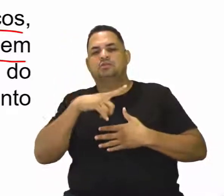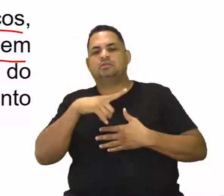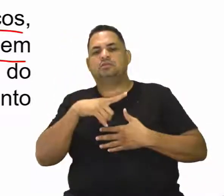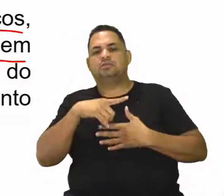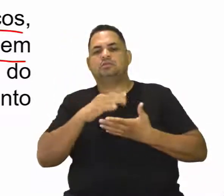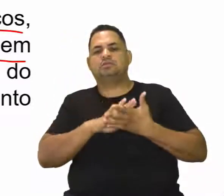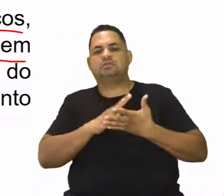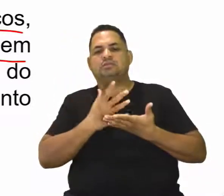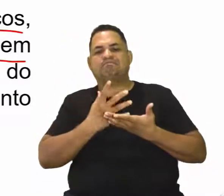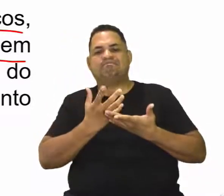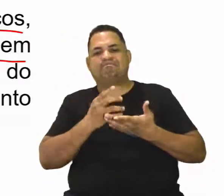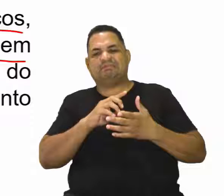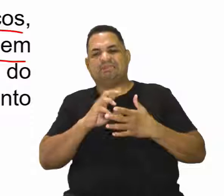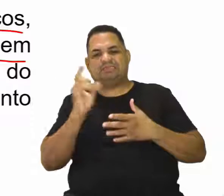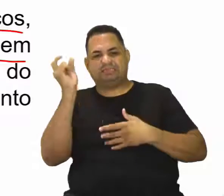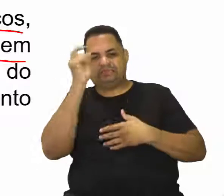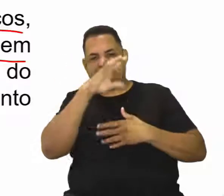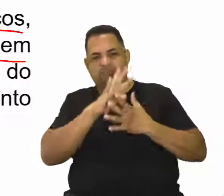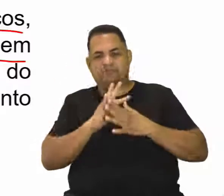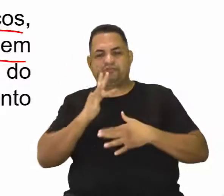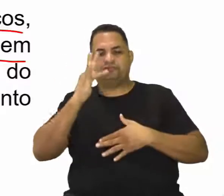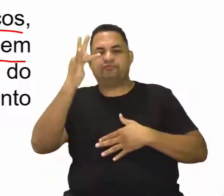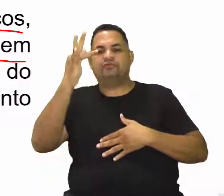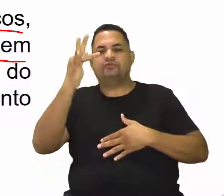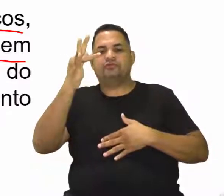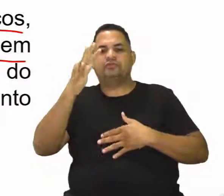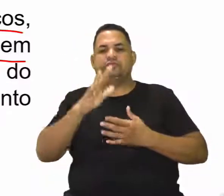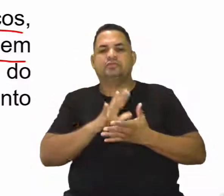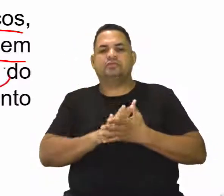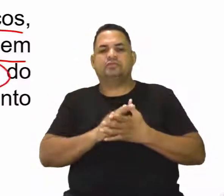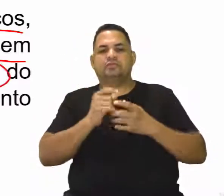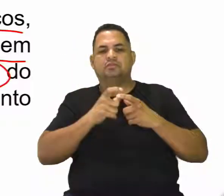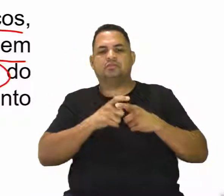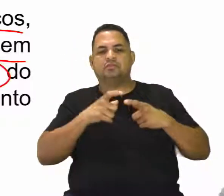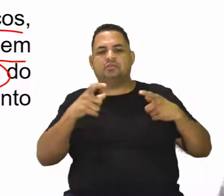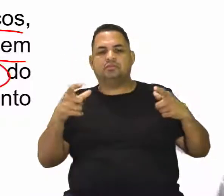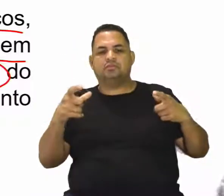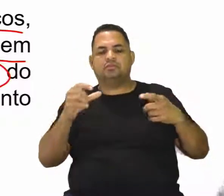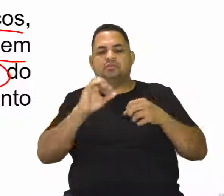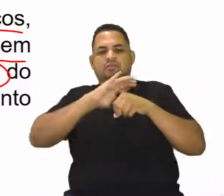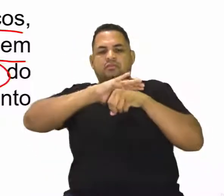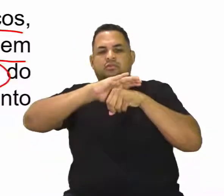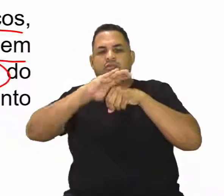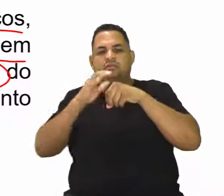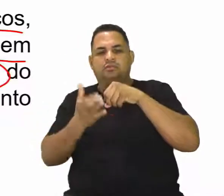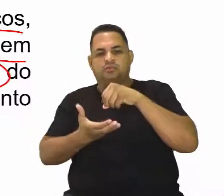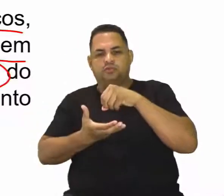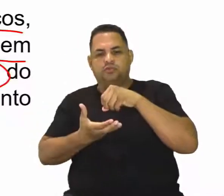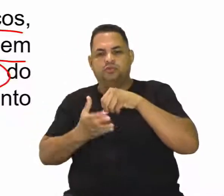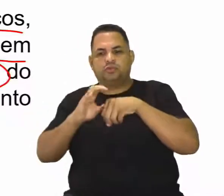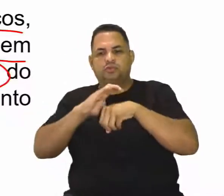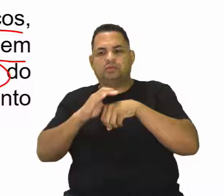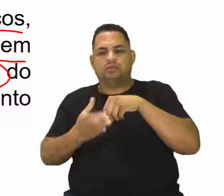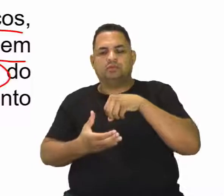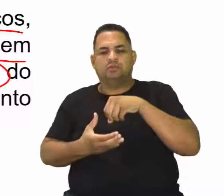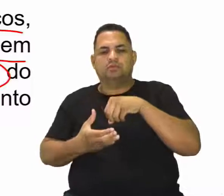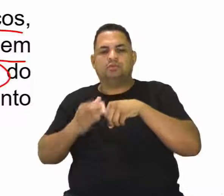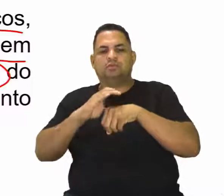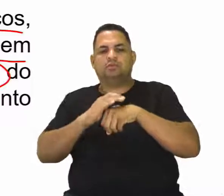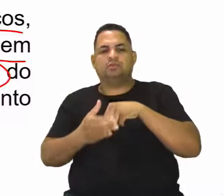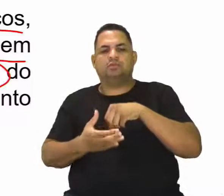contornos dramáticos em um futuro próximo, como a intensificação do efeito